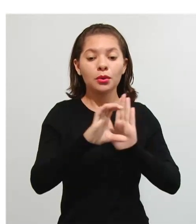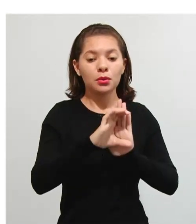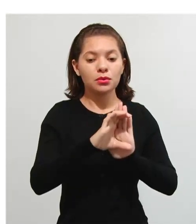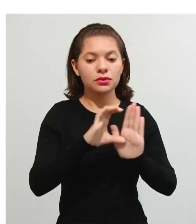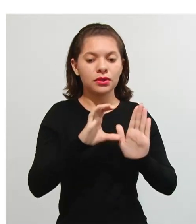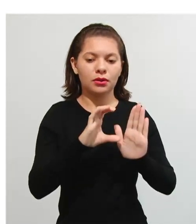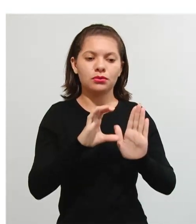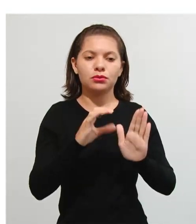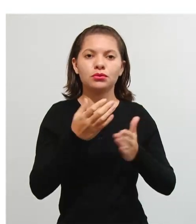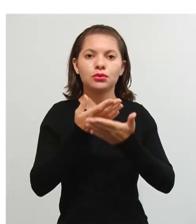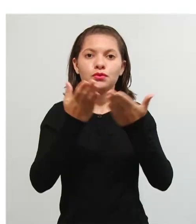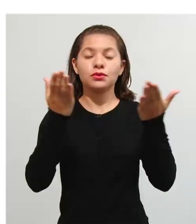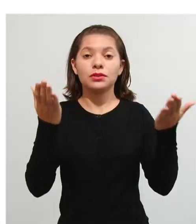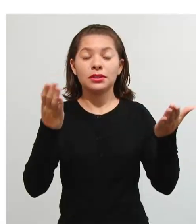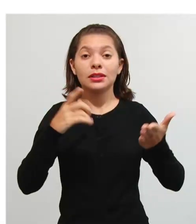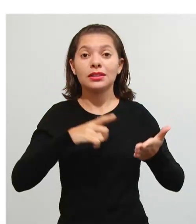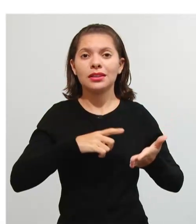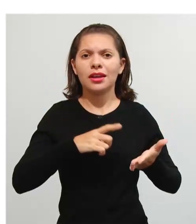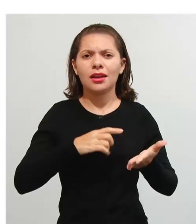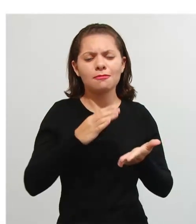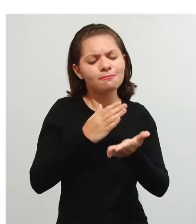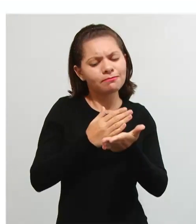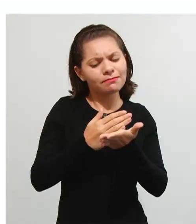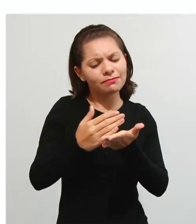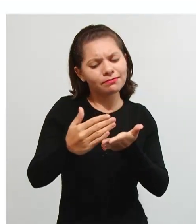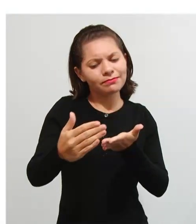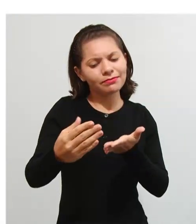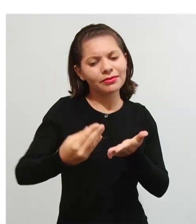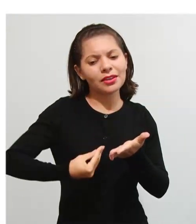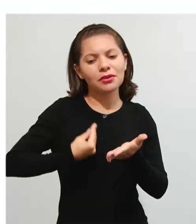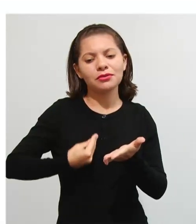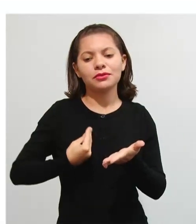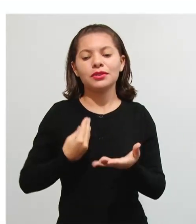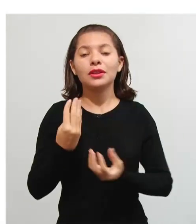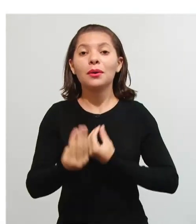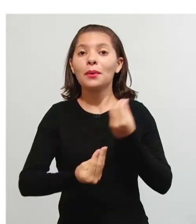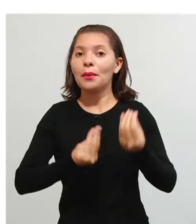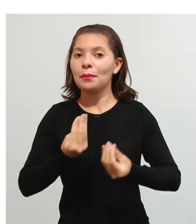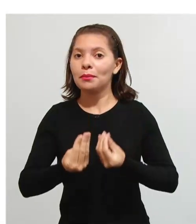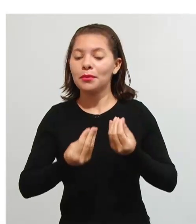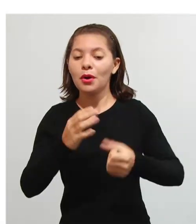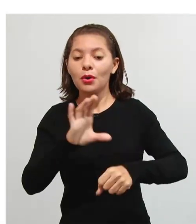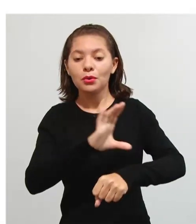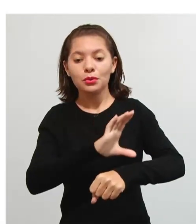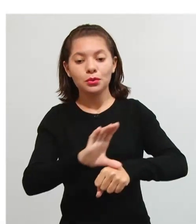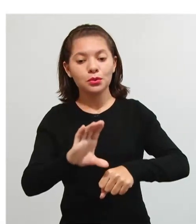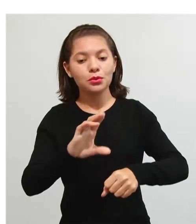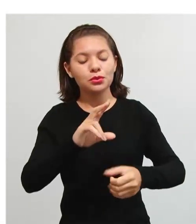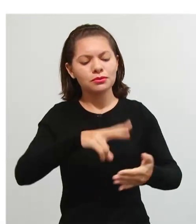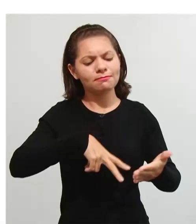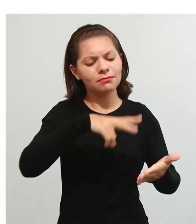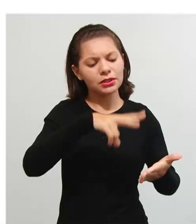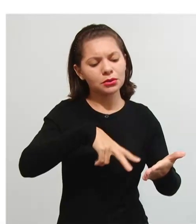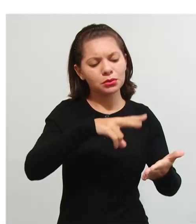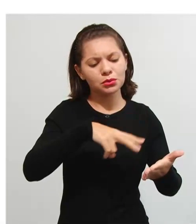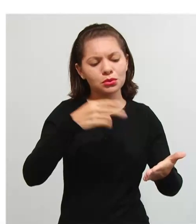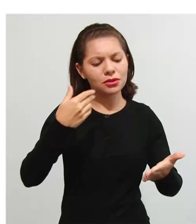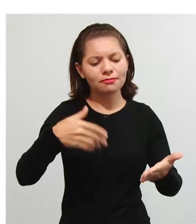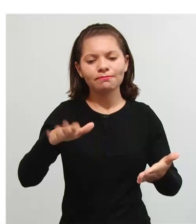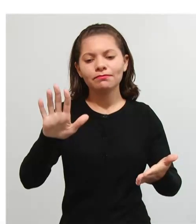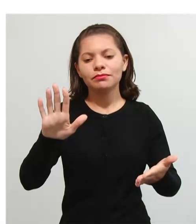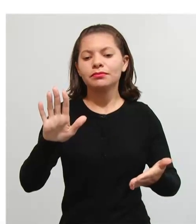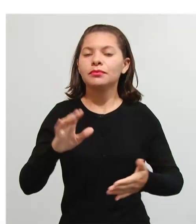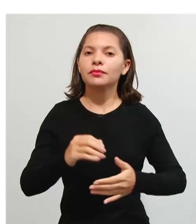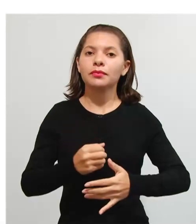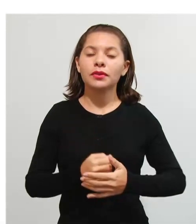Conceitual, que você adquire estudando, né? Por meio de leituras, por meio de cursos e etc. Então,